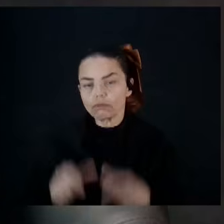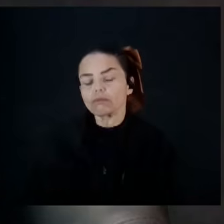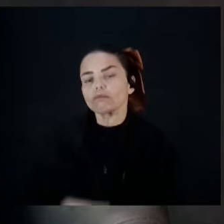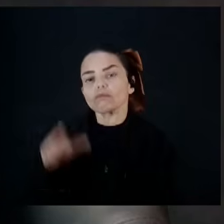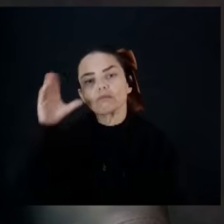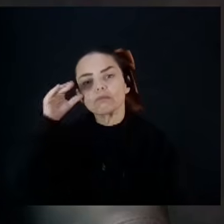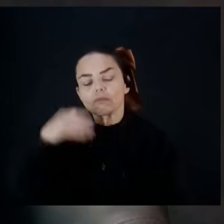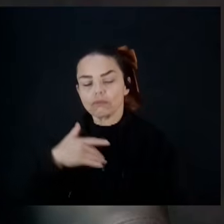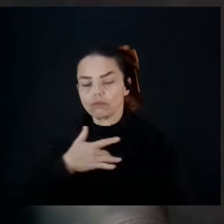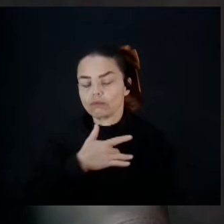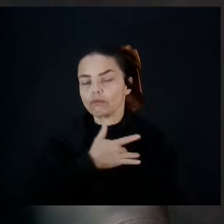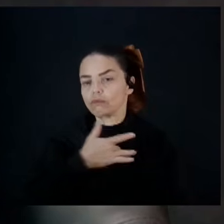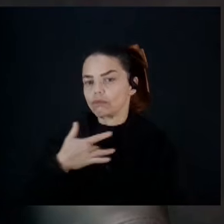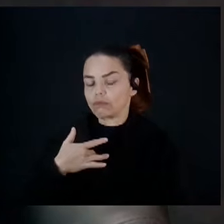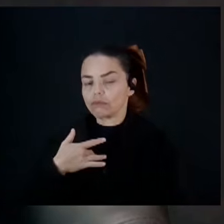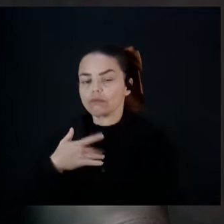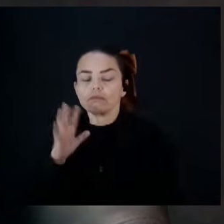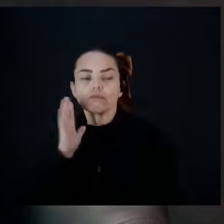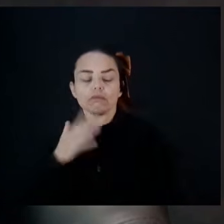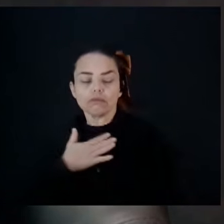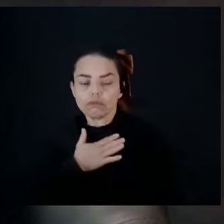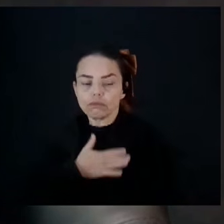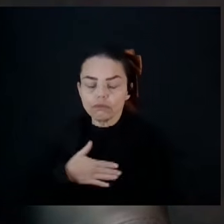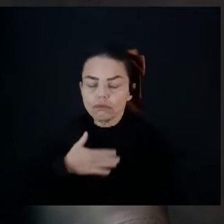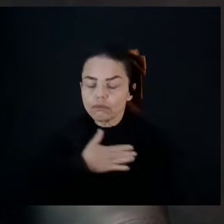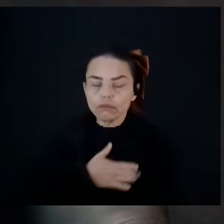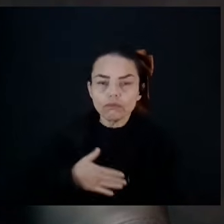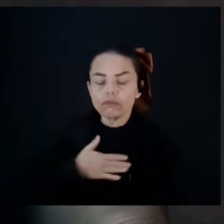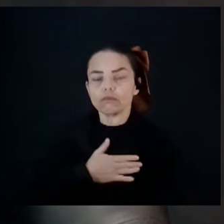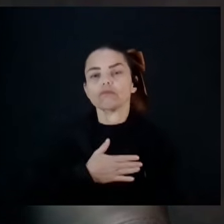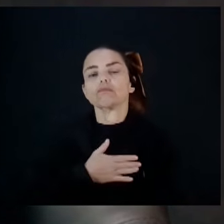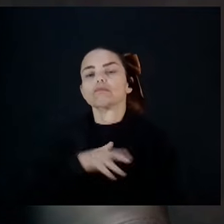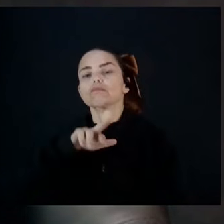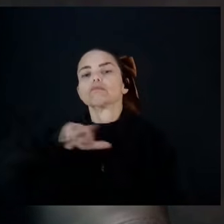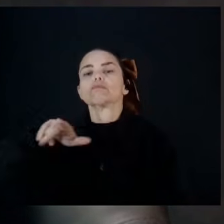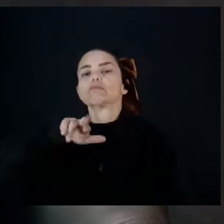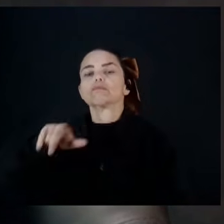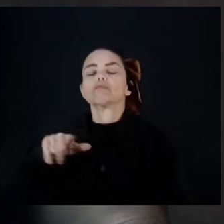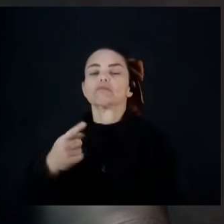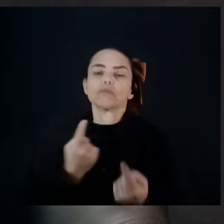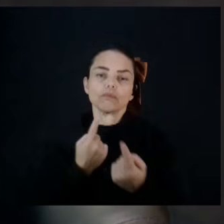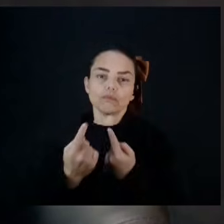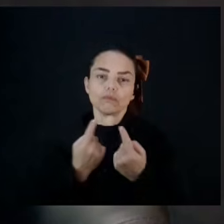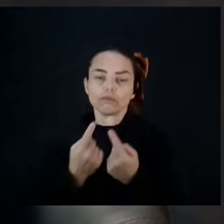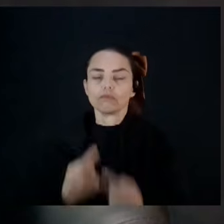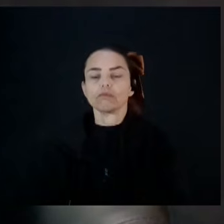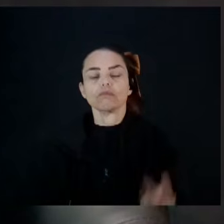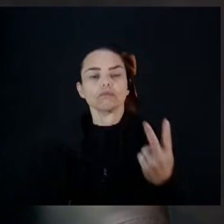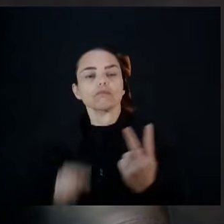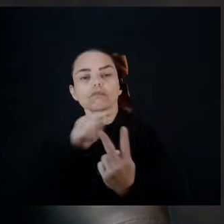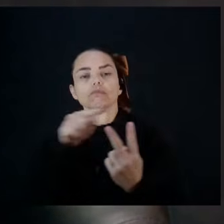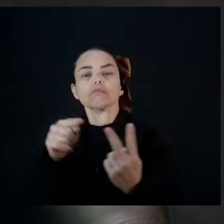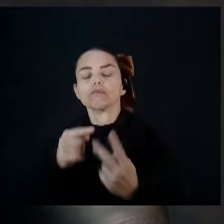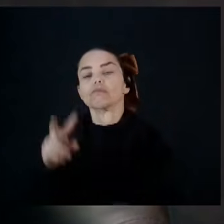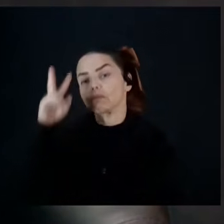pelo outro, pode fazer a diferença ali no diálogo entre os dois. E também lembrando, né, que daí da